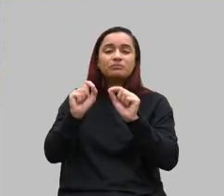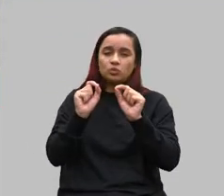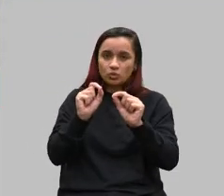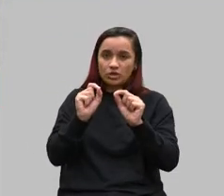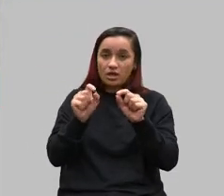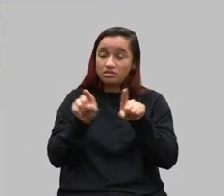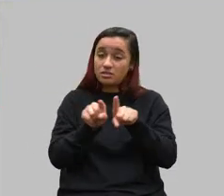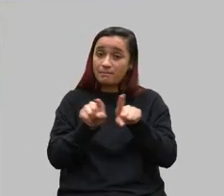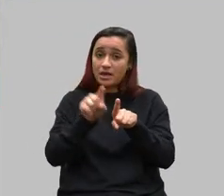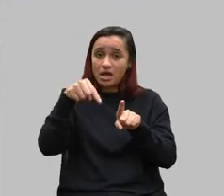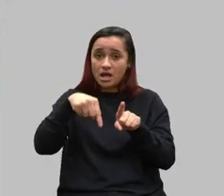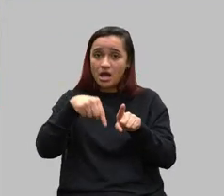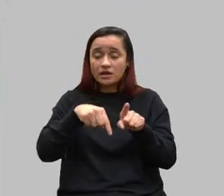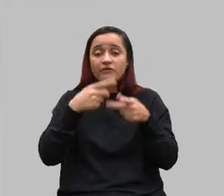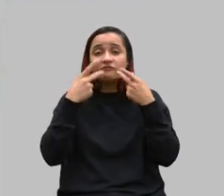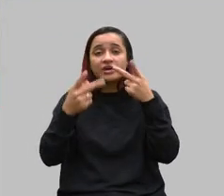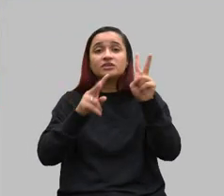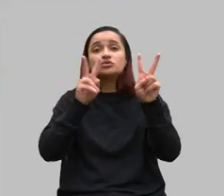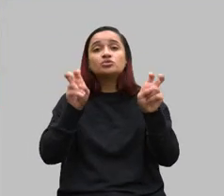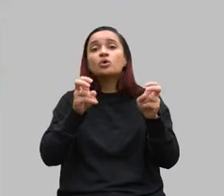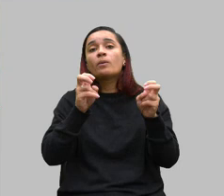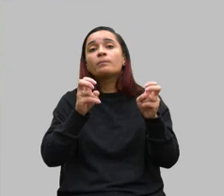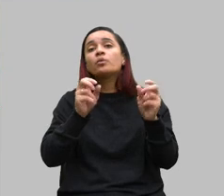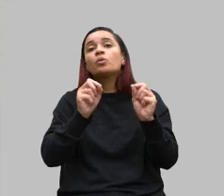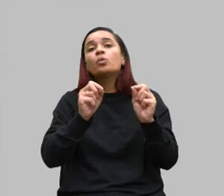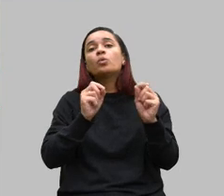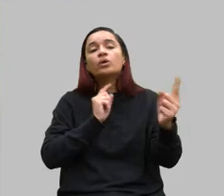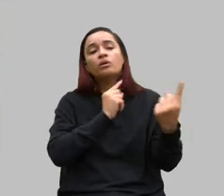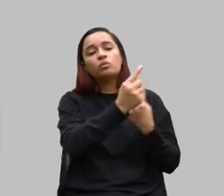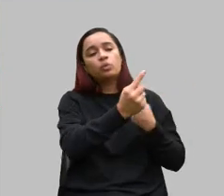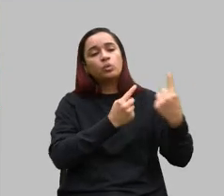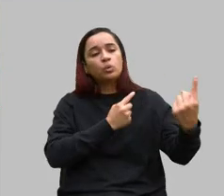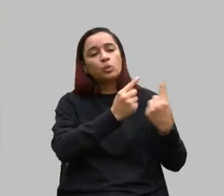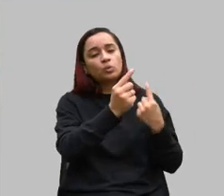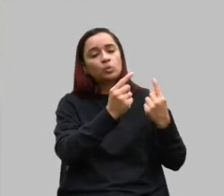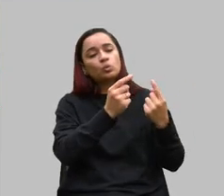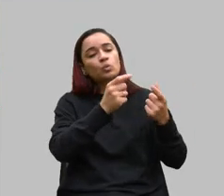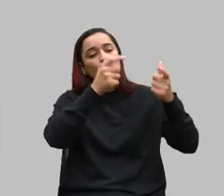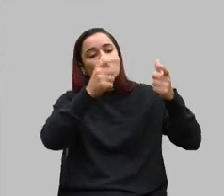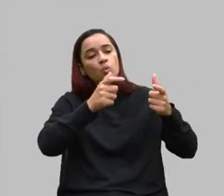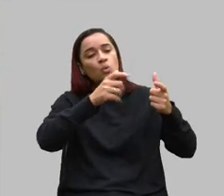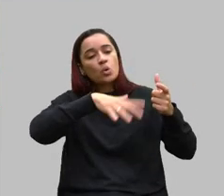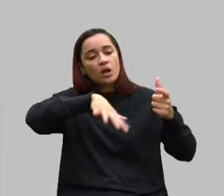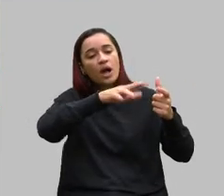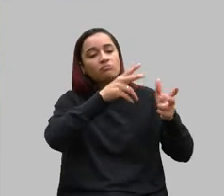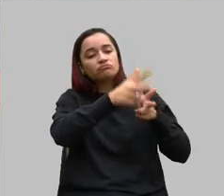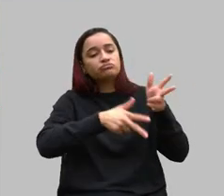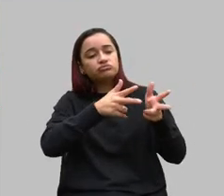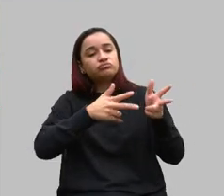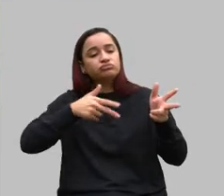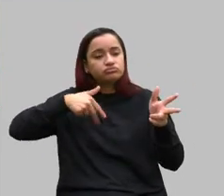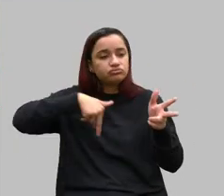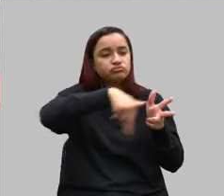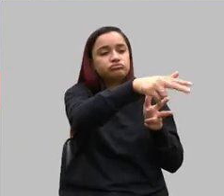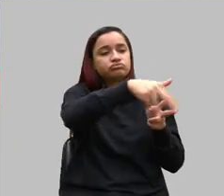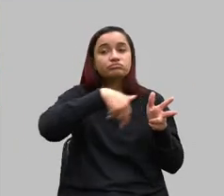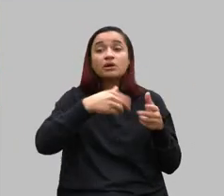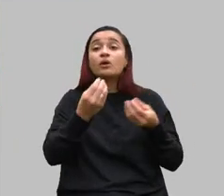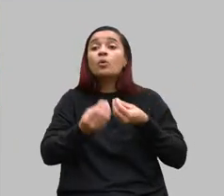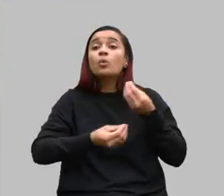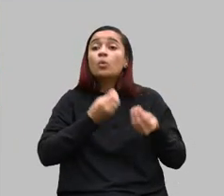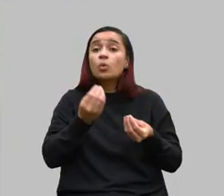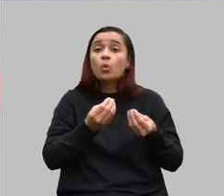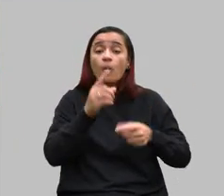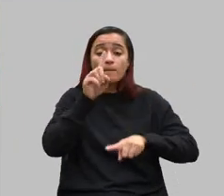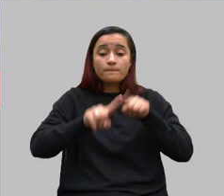principalmente aos corredores de desenvolvimento grandes corredores que vão poder exportar os nossos produtos a custo